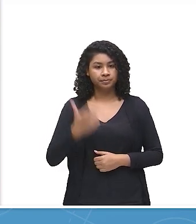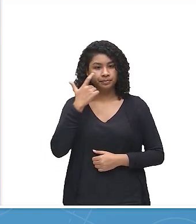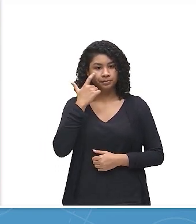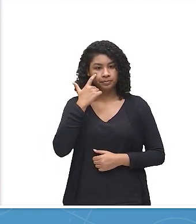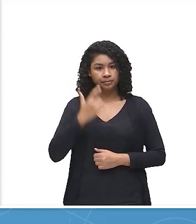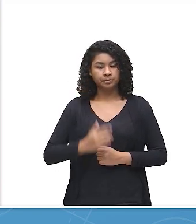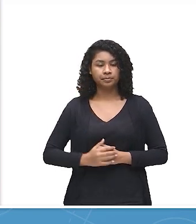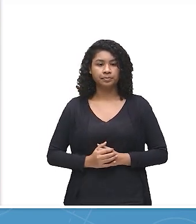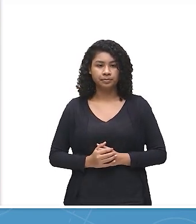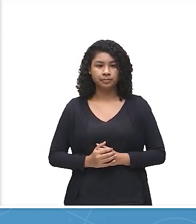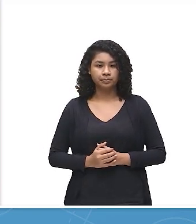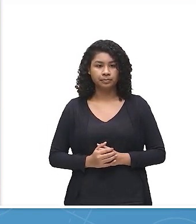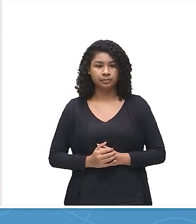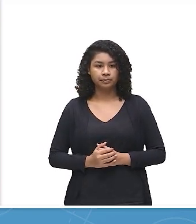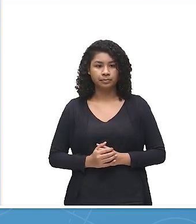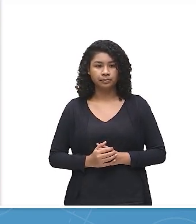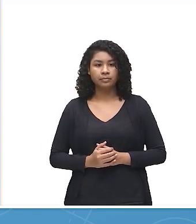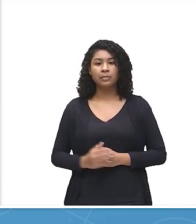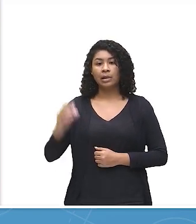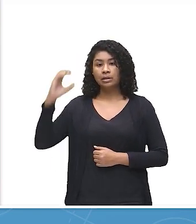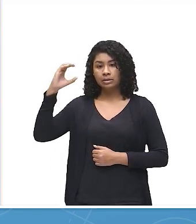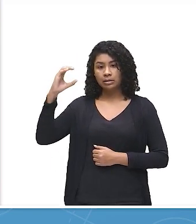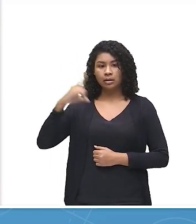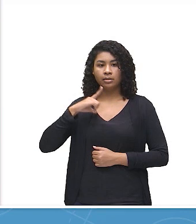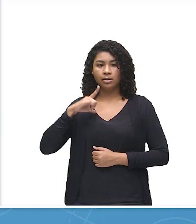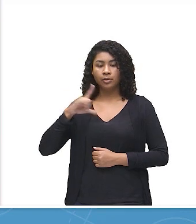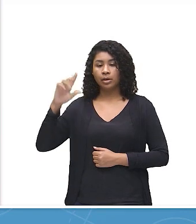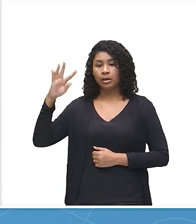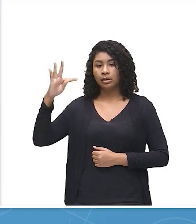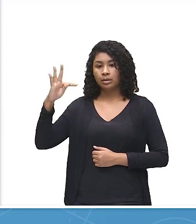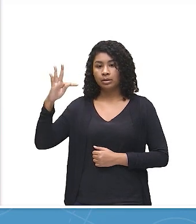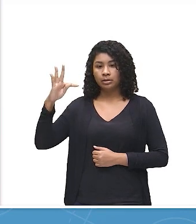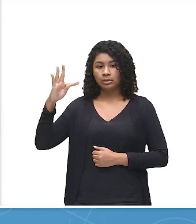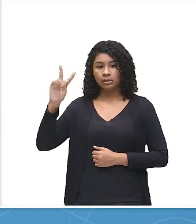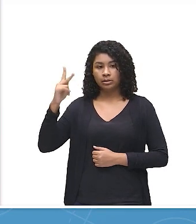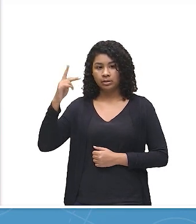significado delas. E sabendo que a